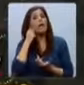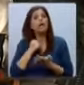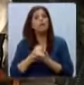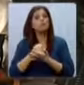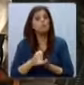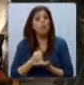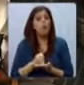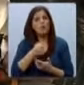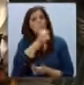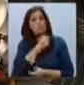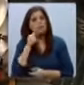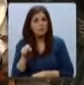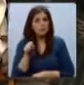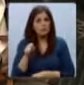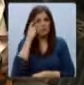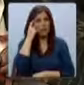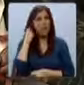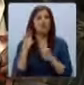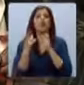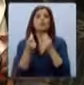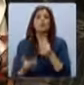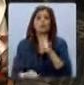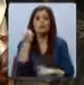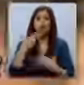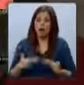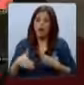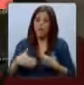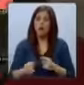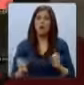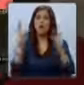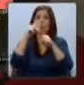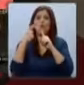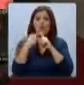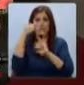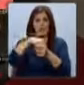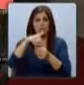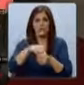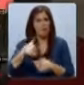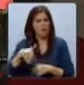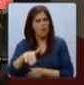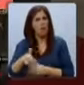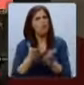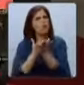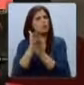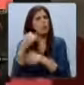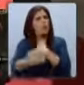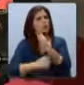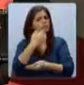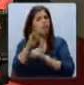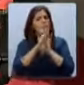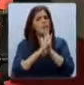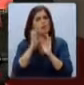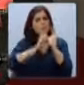resultados agora que se aproxima o novo ano eleitoral e vamos continuar neste processo de